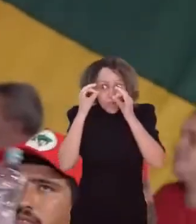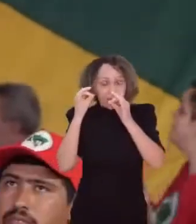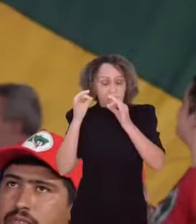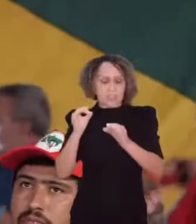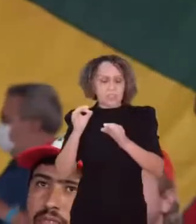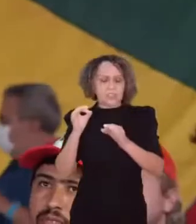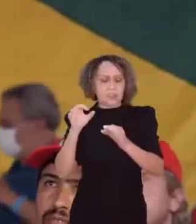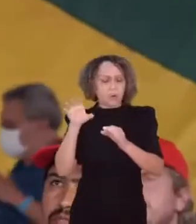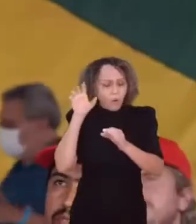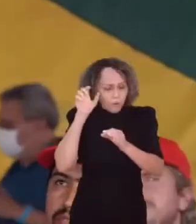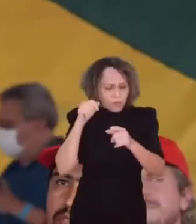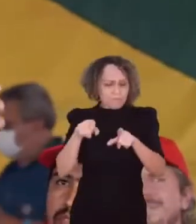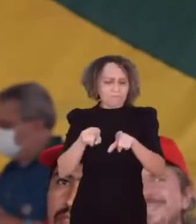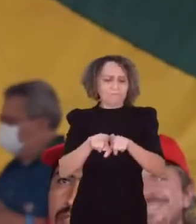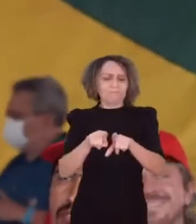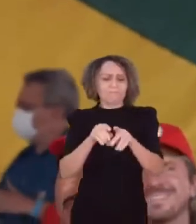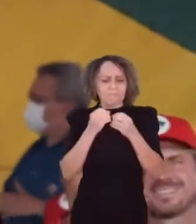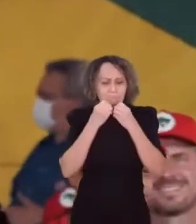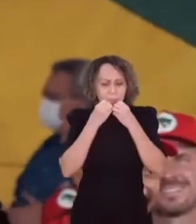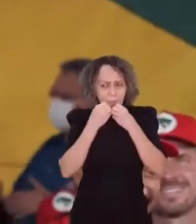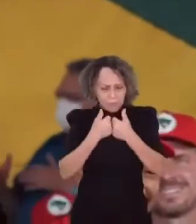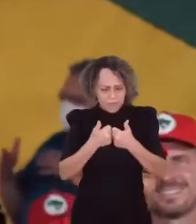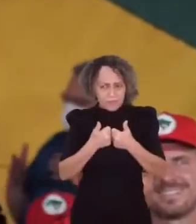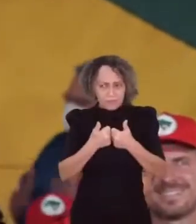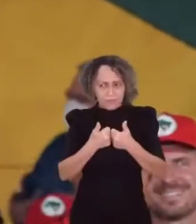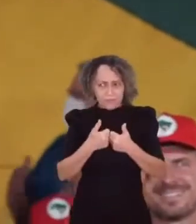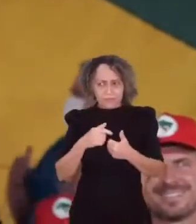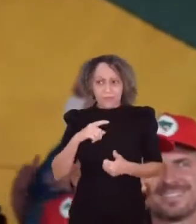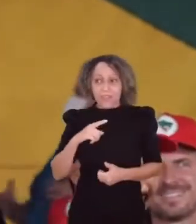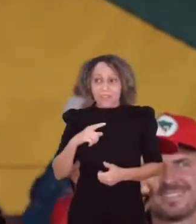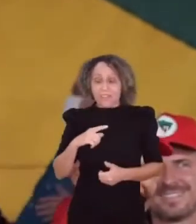Eu agora tenho uma assessora para me servir água.